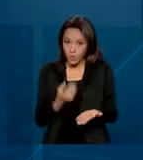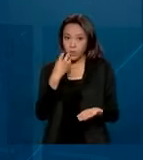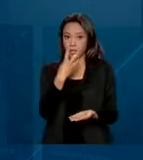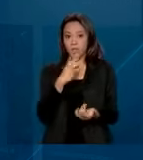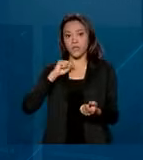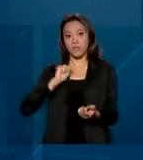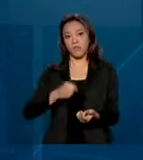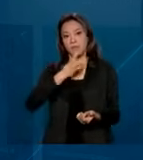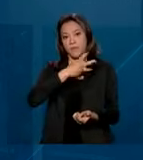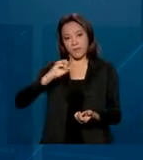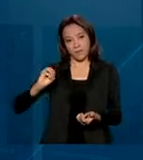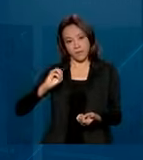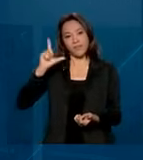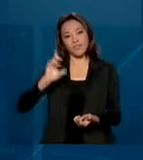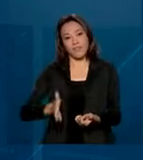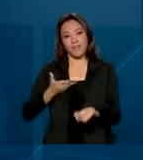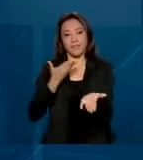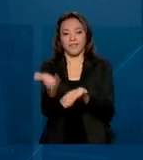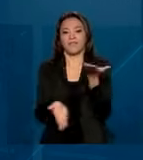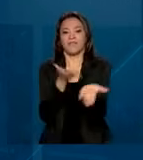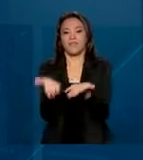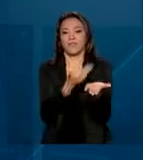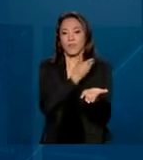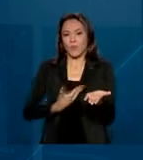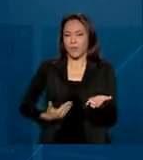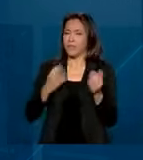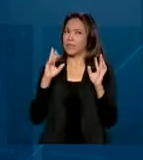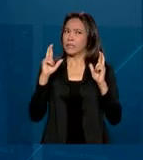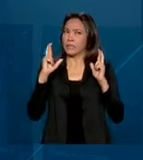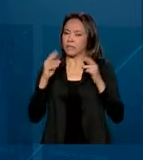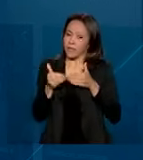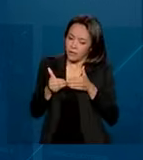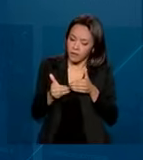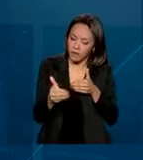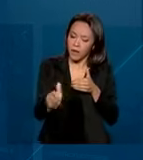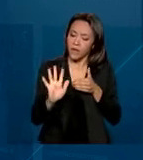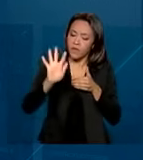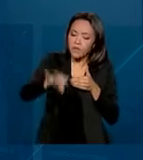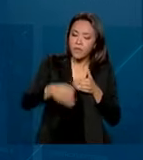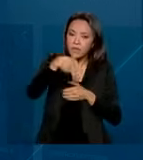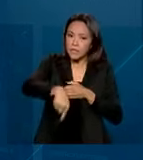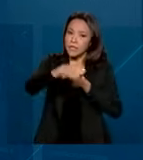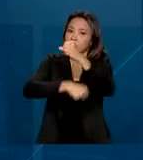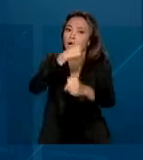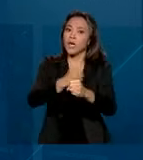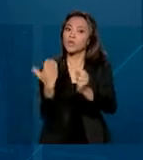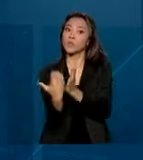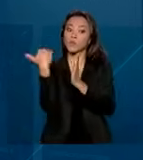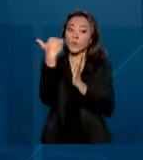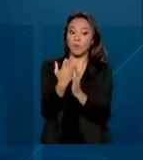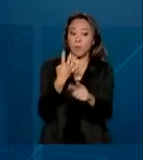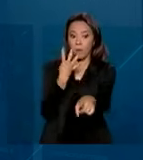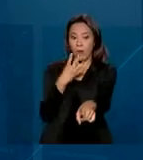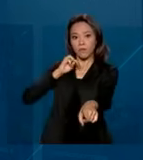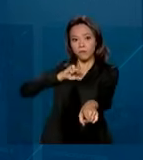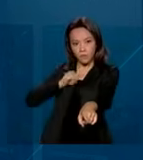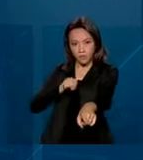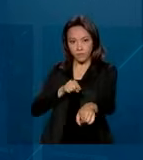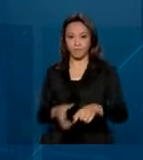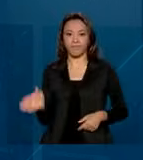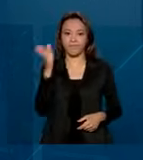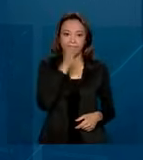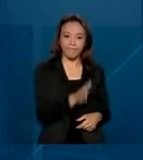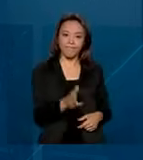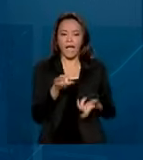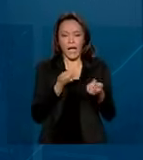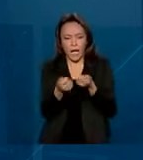serviços públicos digitalizados e a expectativa é que até o fim do ano que vem esse número passe de 4 mil. A economia gerada